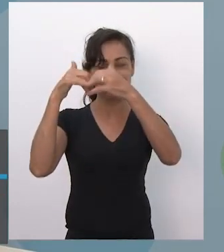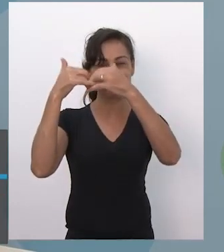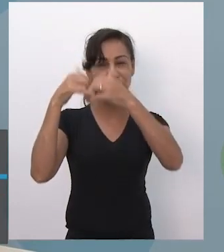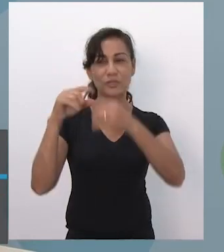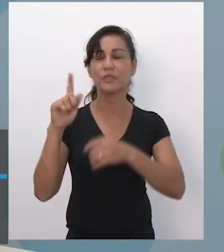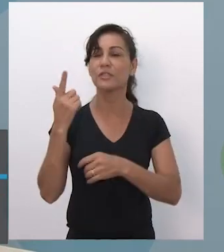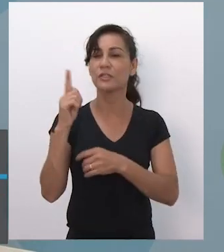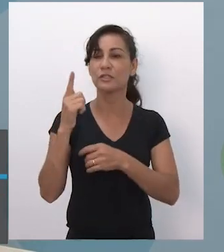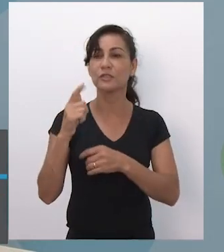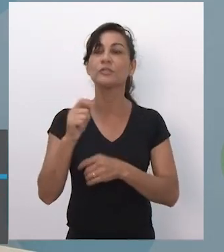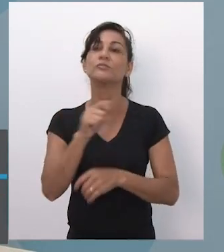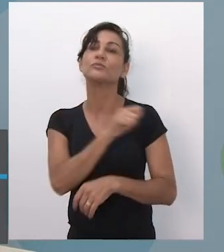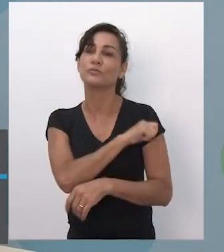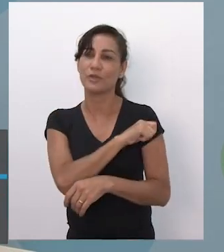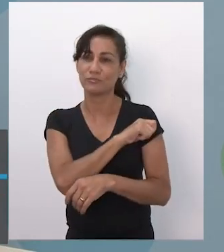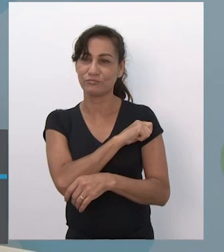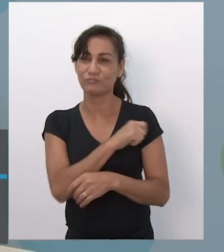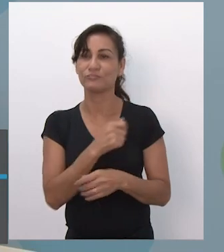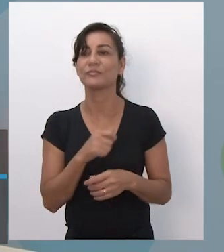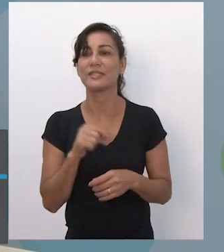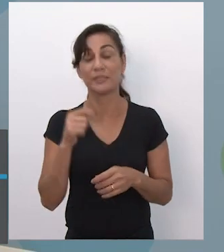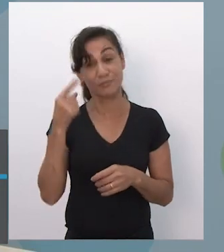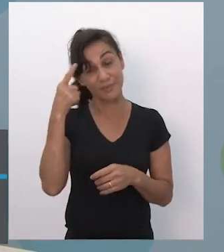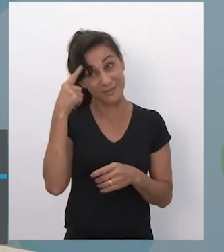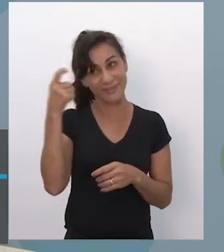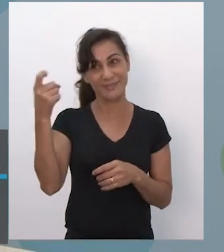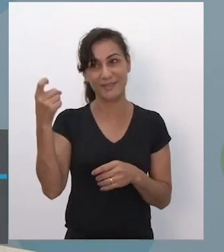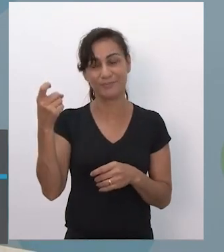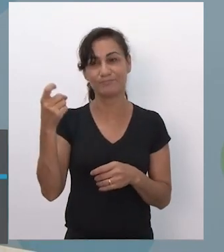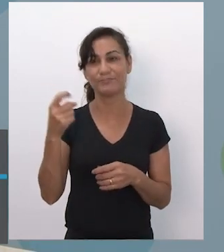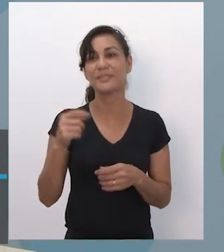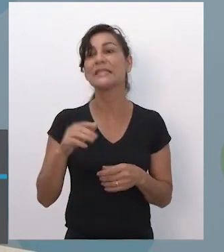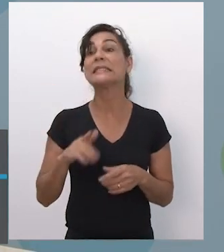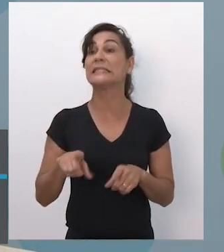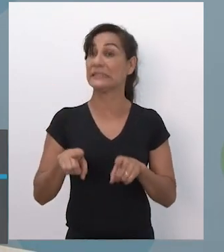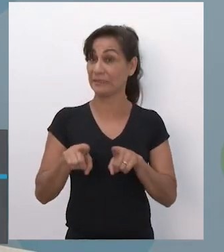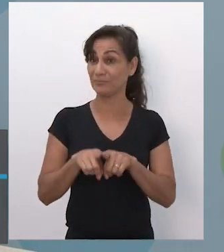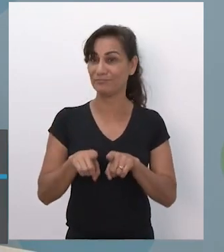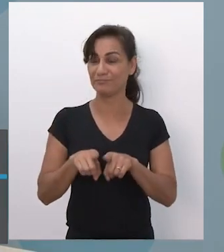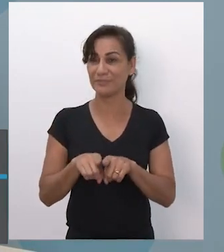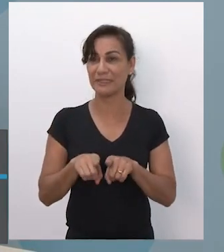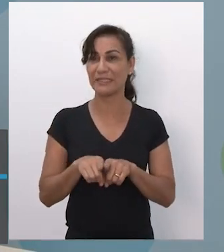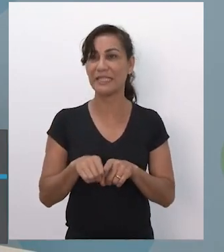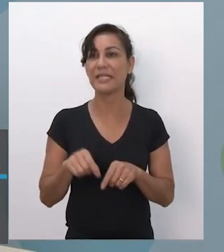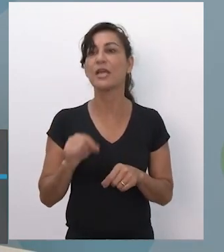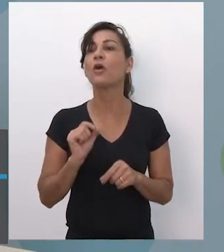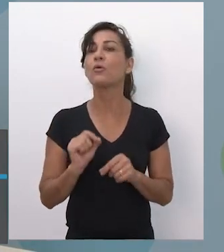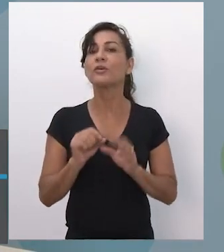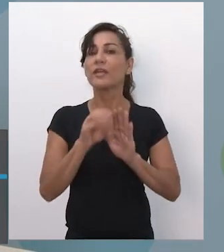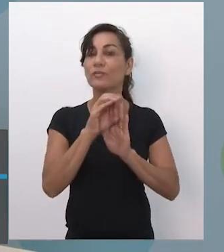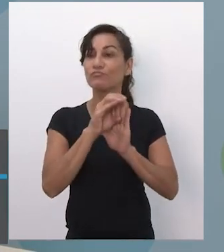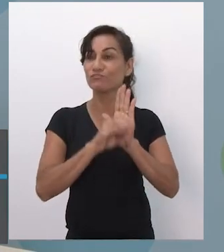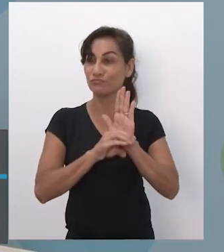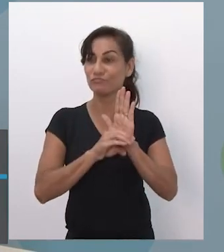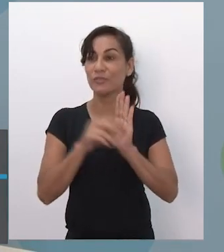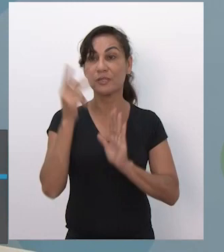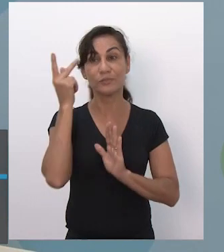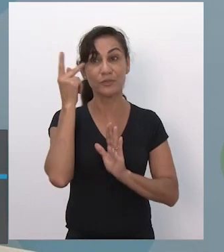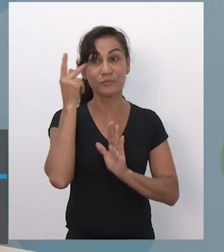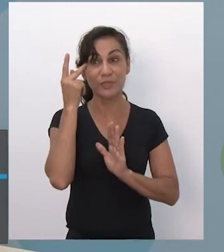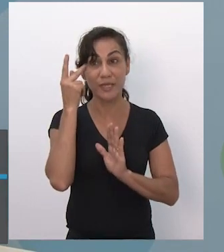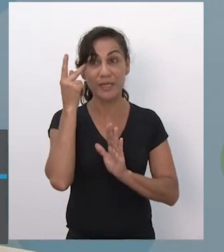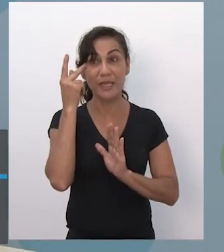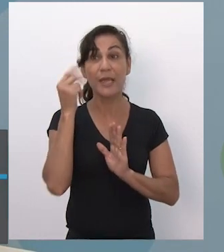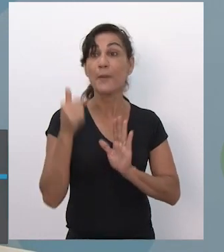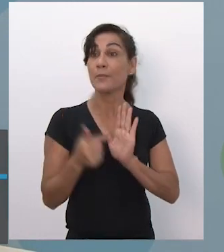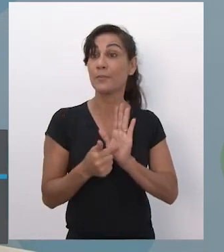no estudante, certo? Essa é a ideia. Só que além dos princípios, né, o currículo paulista ele também prevê o trabalho